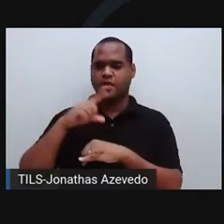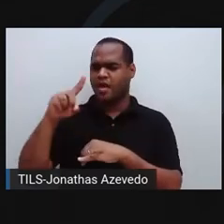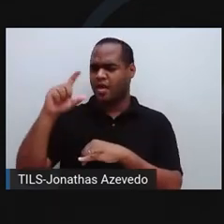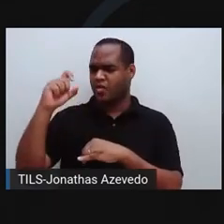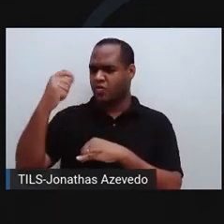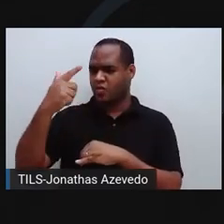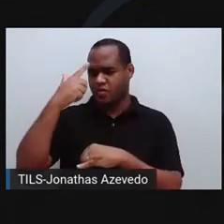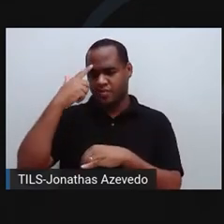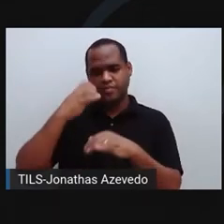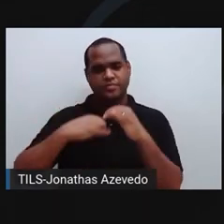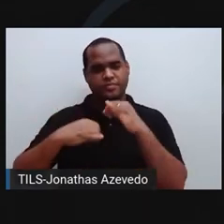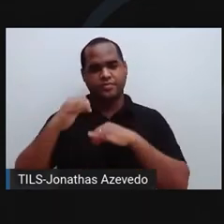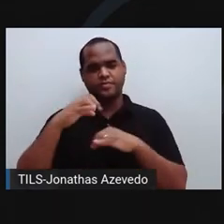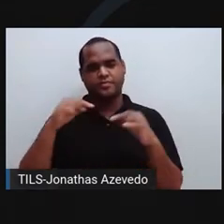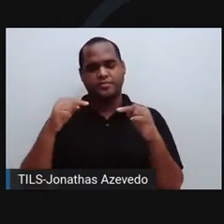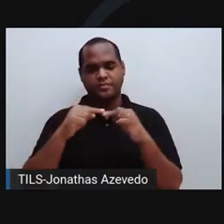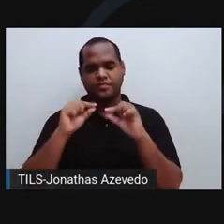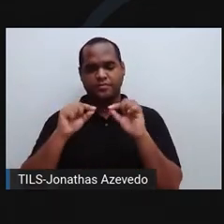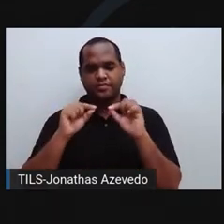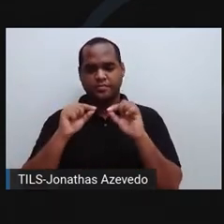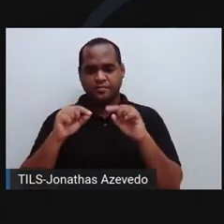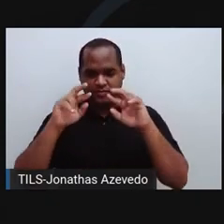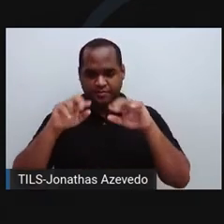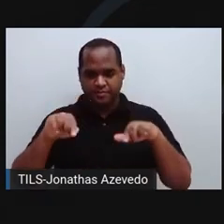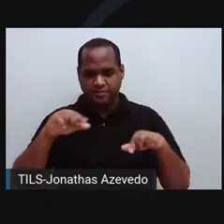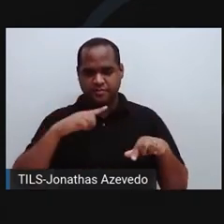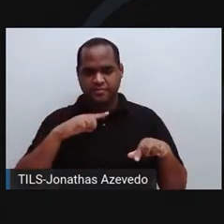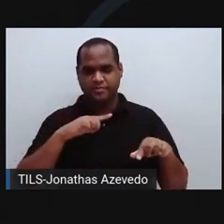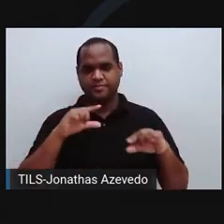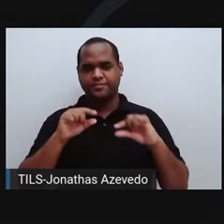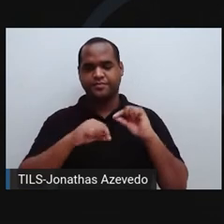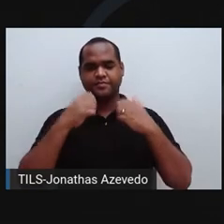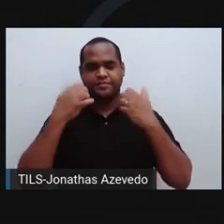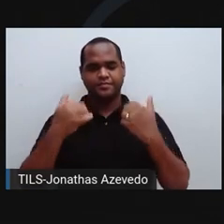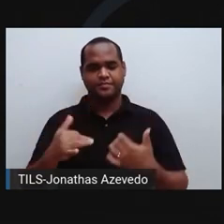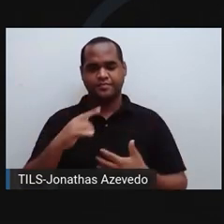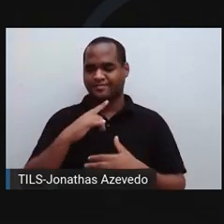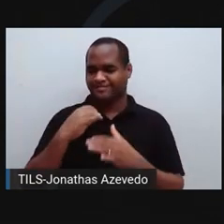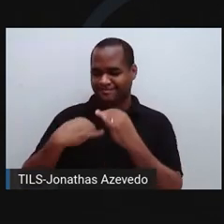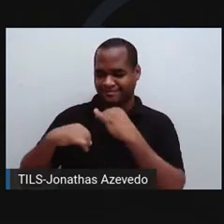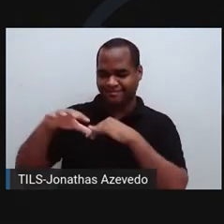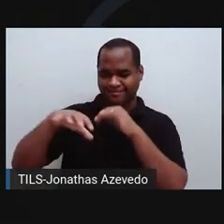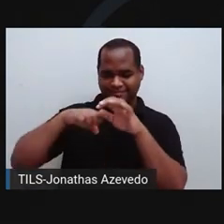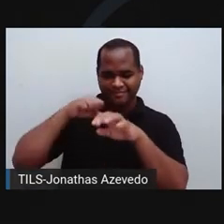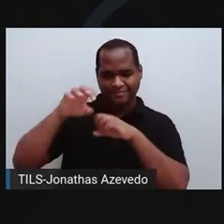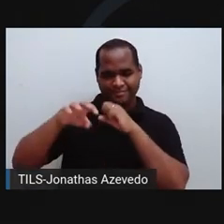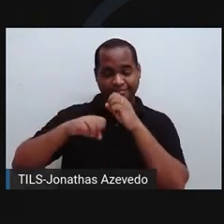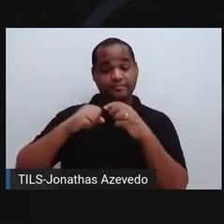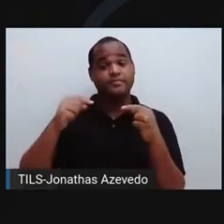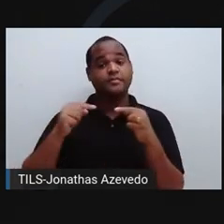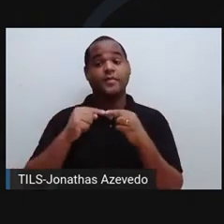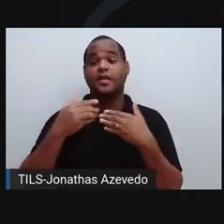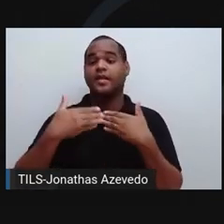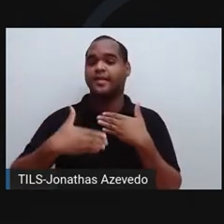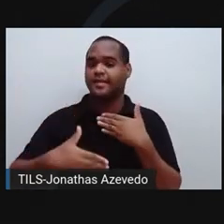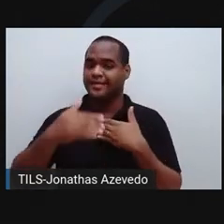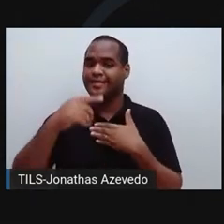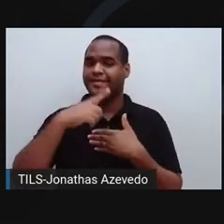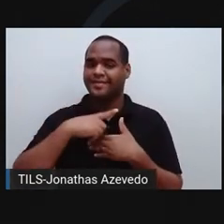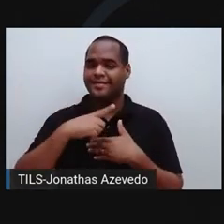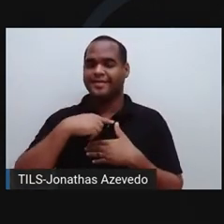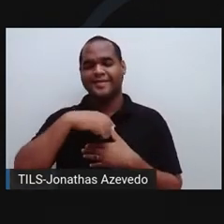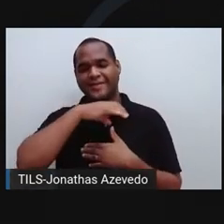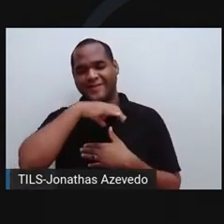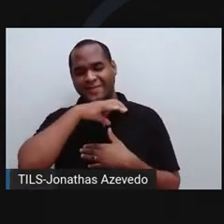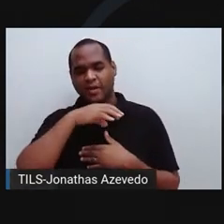absorvida pelos seres fotossintetizantes. Eles absorvem essa energia e produzem alimento. A partir daí, vem um animal que